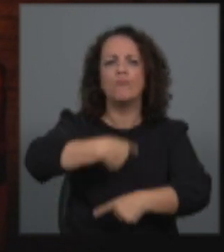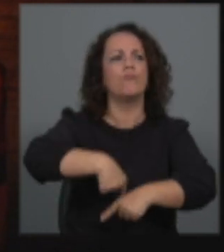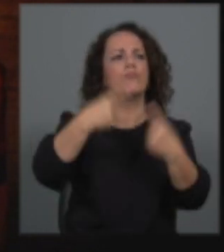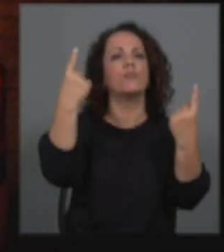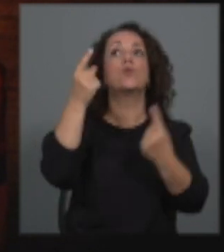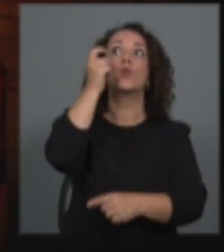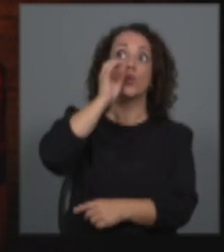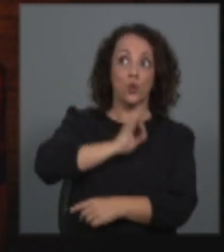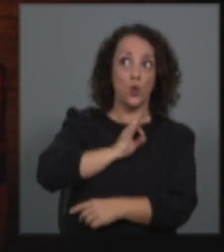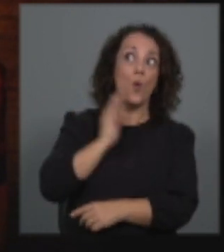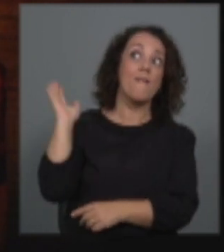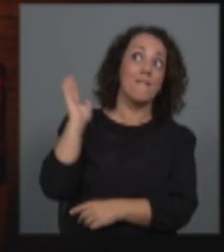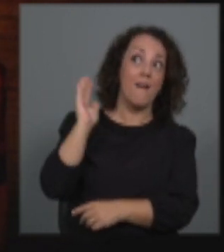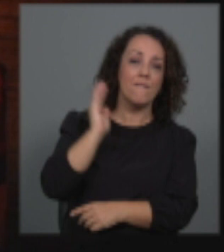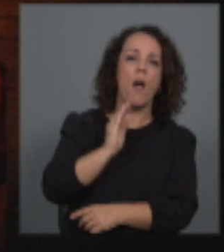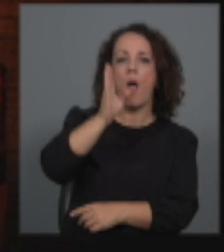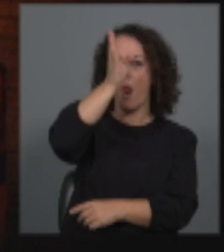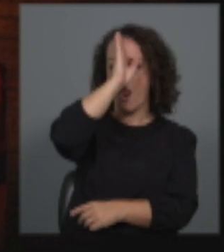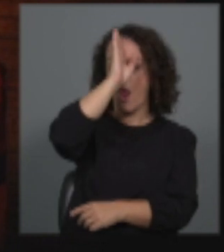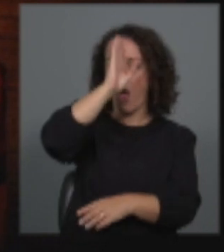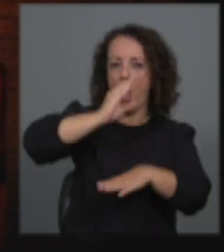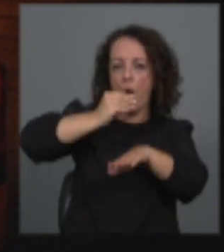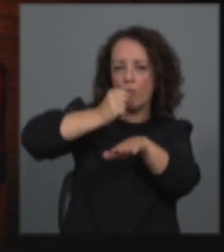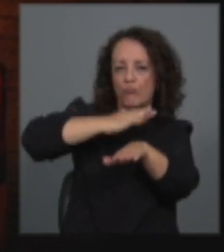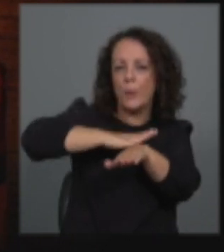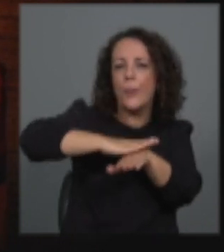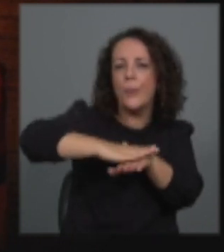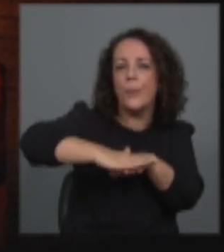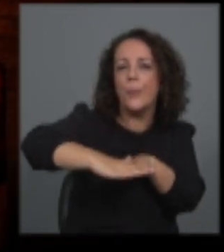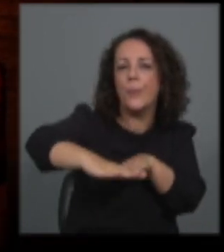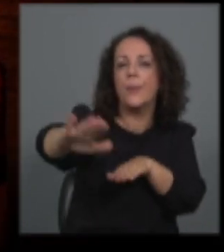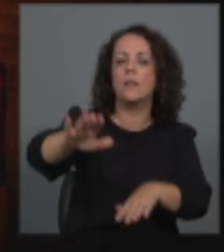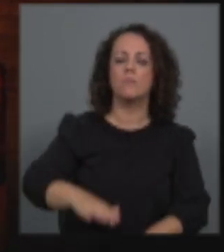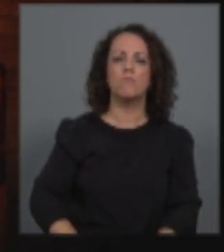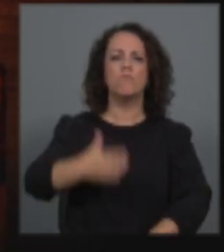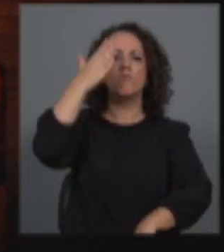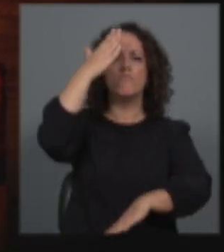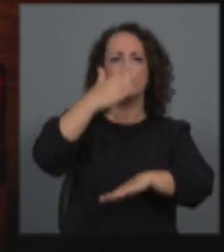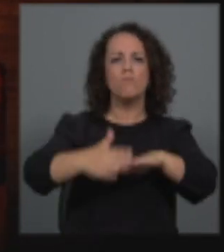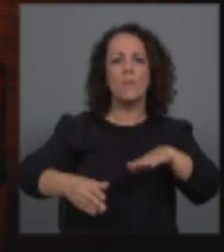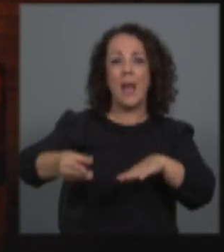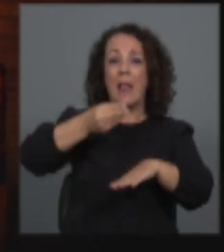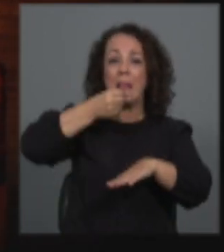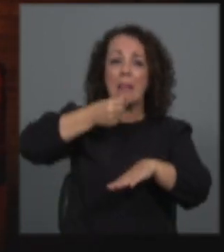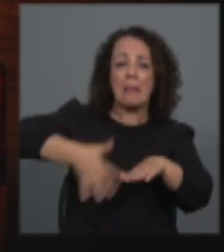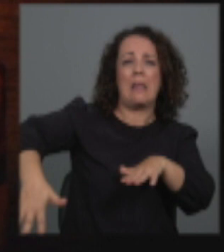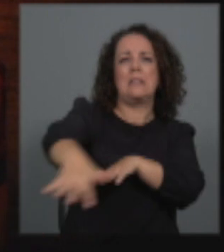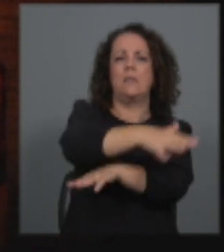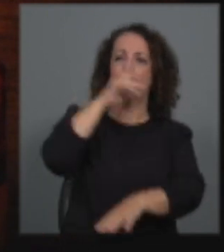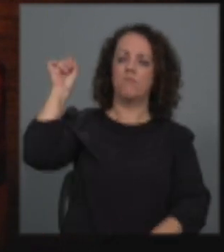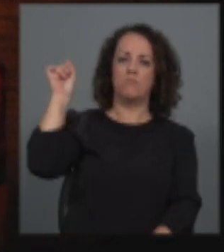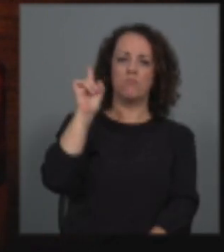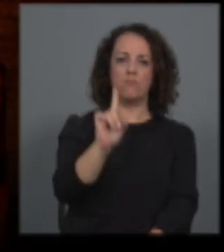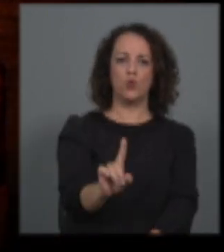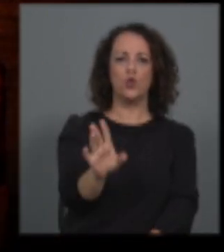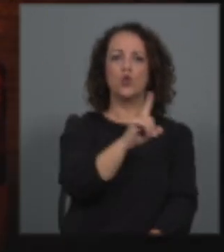do Senhor, endireitai as suas veredas. Apareceu João Batista no deserto a proclamar um batismo